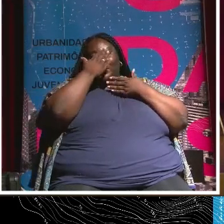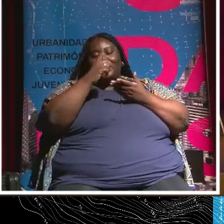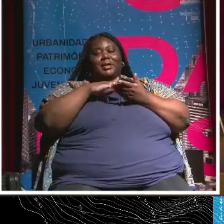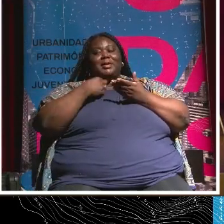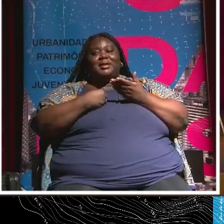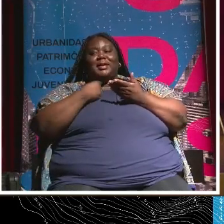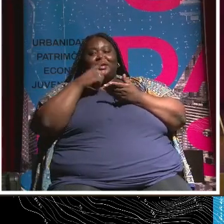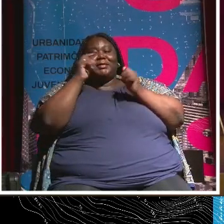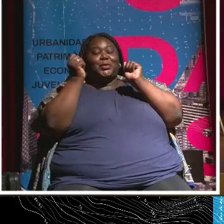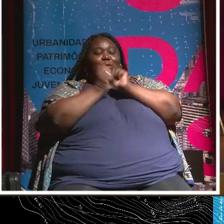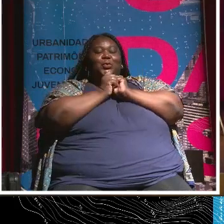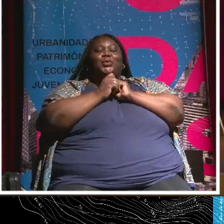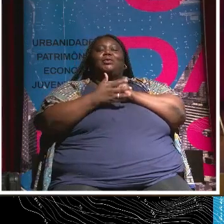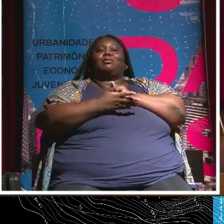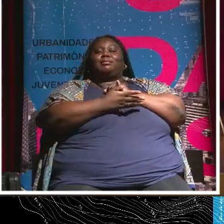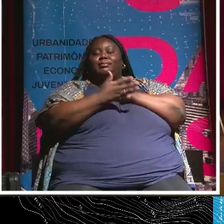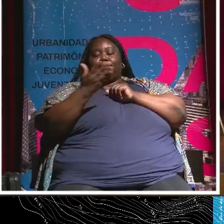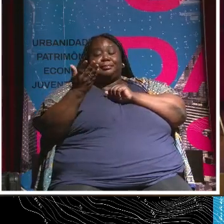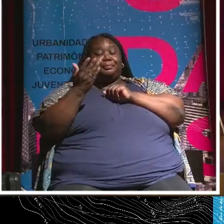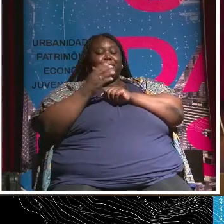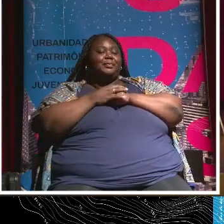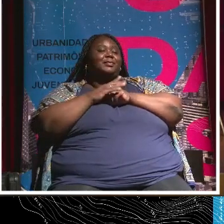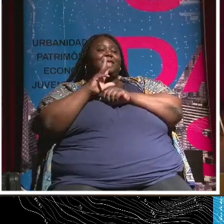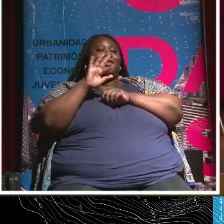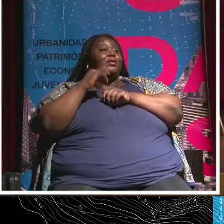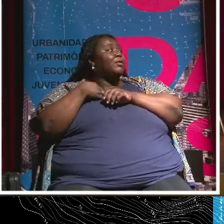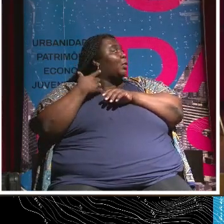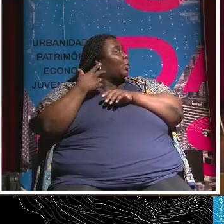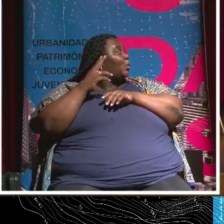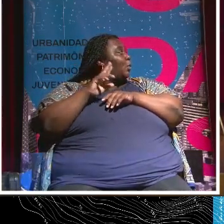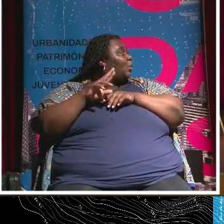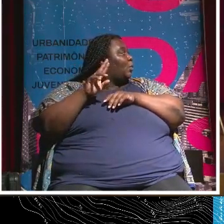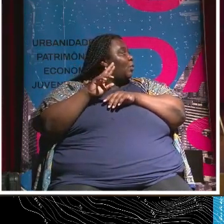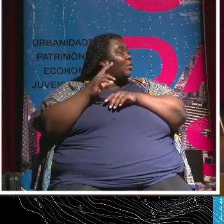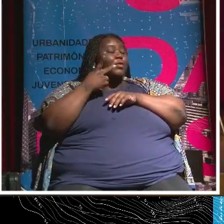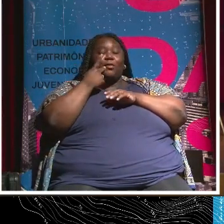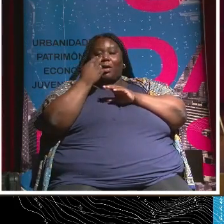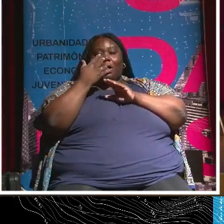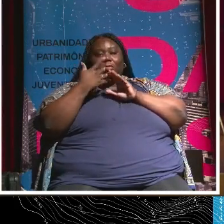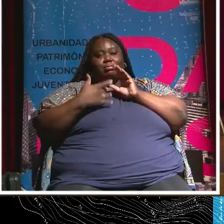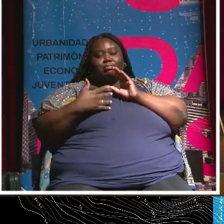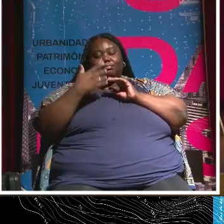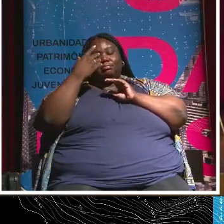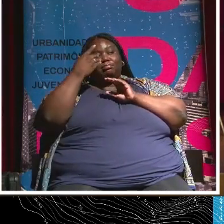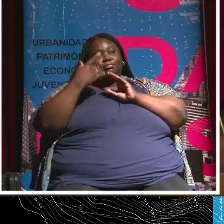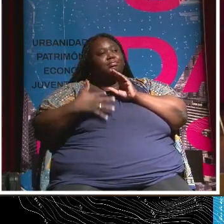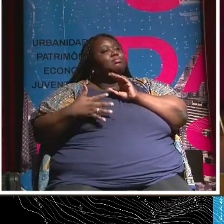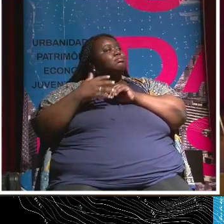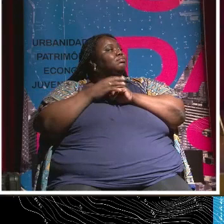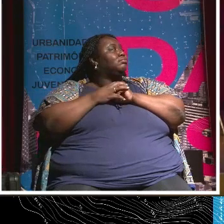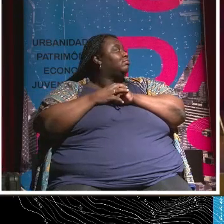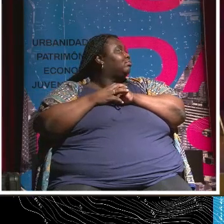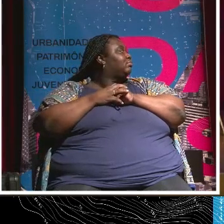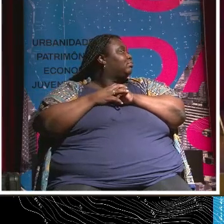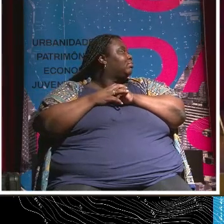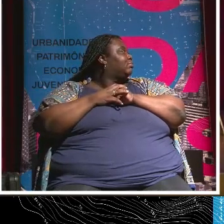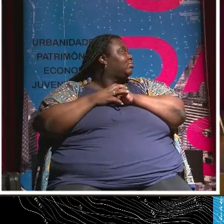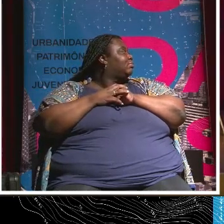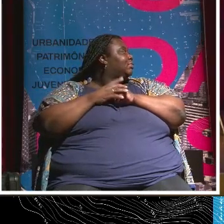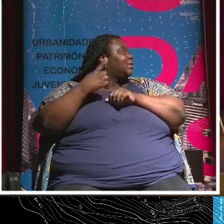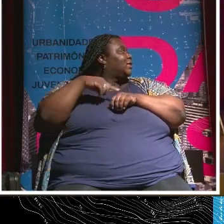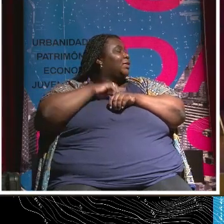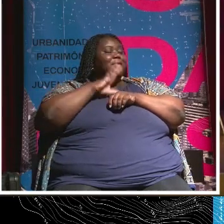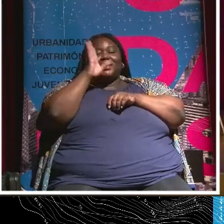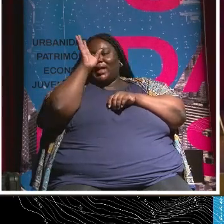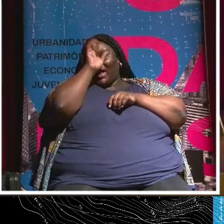com vocês. Eu vou me habituar a fazer a autodescrição, não tive essa... A gente